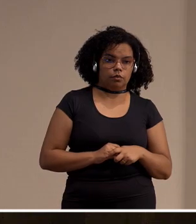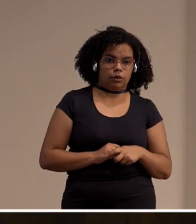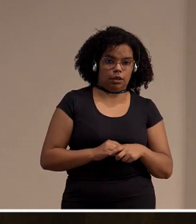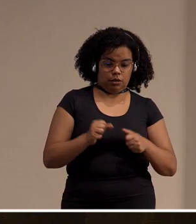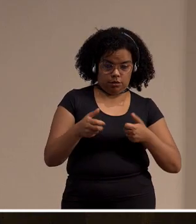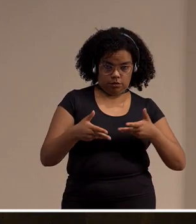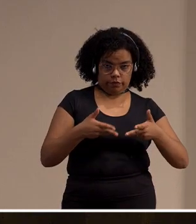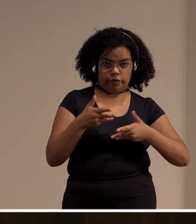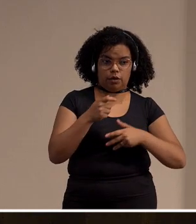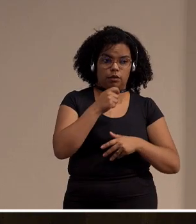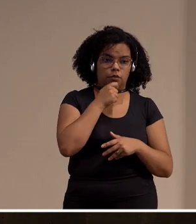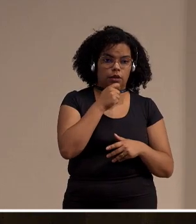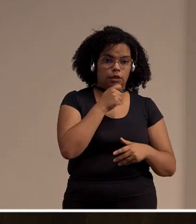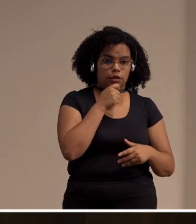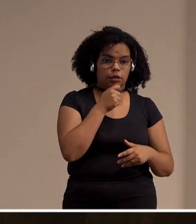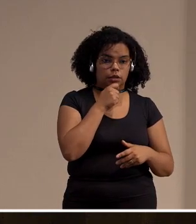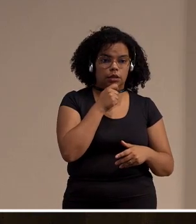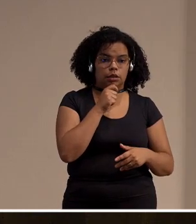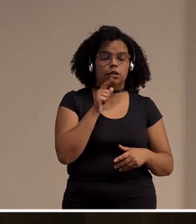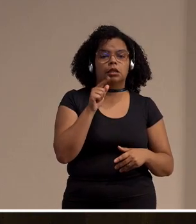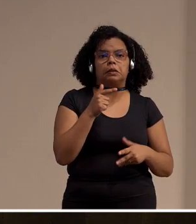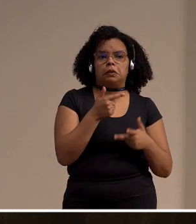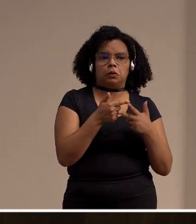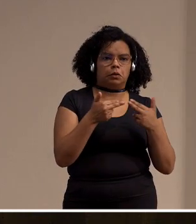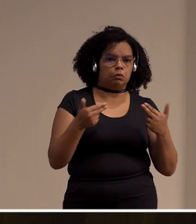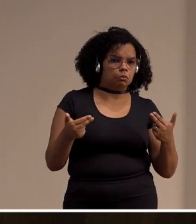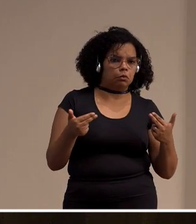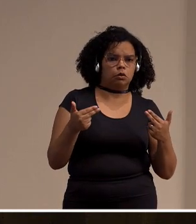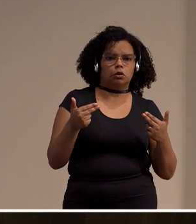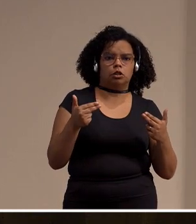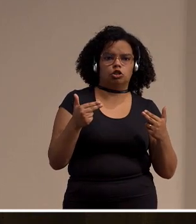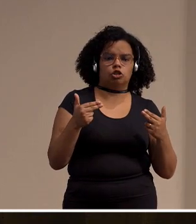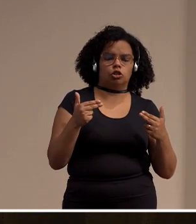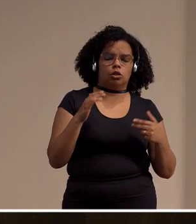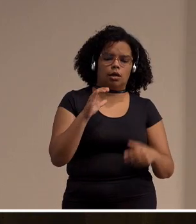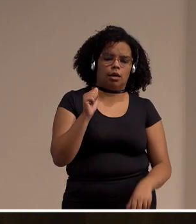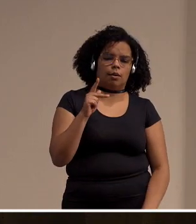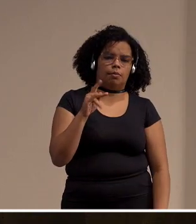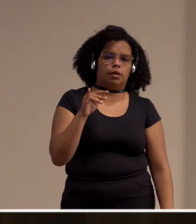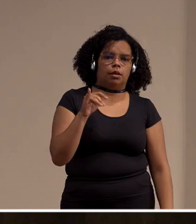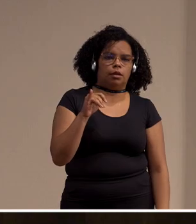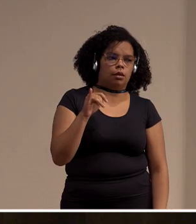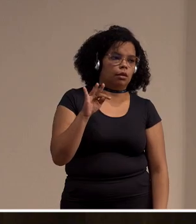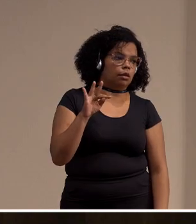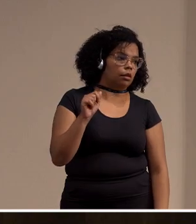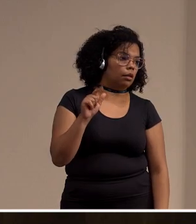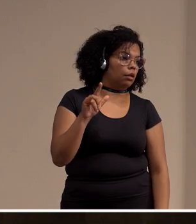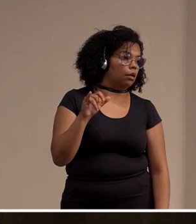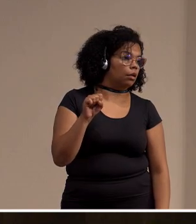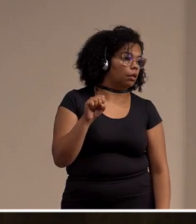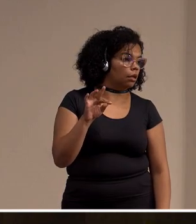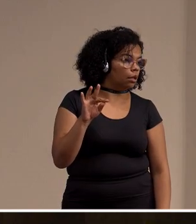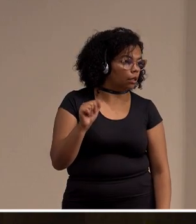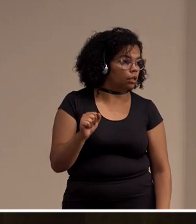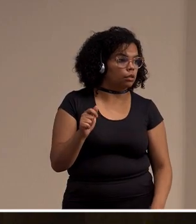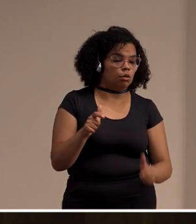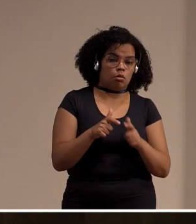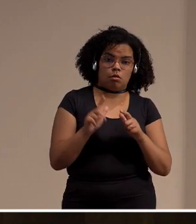Falando ainda nessa questão capitalista que a gente está discutindo agora, acho que talvez o grande